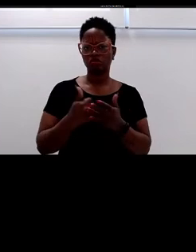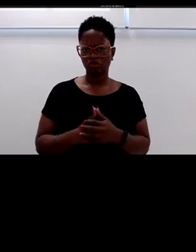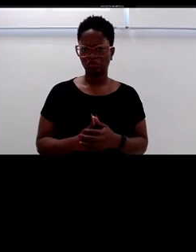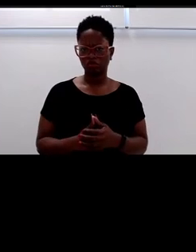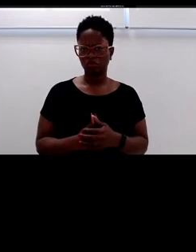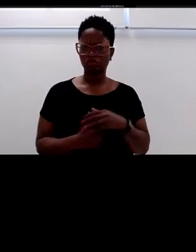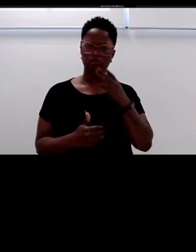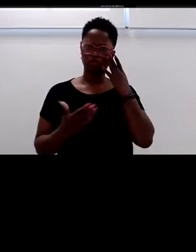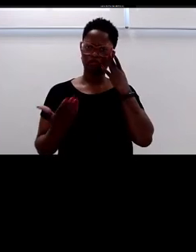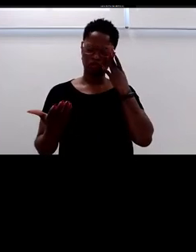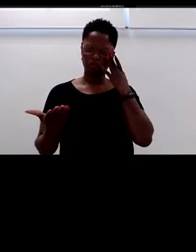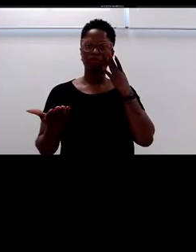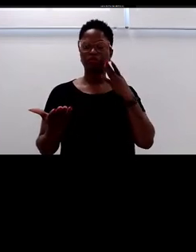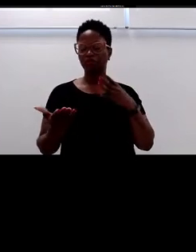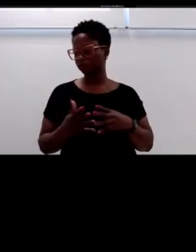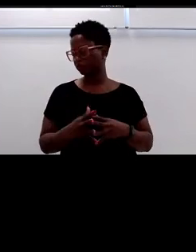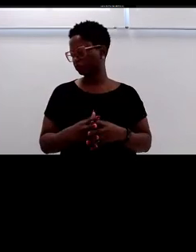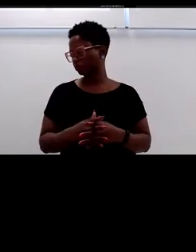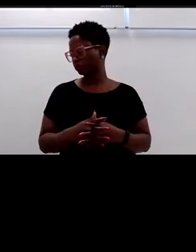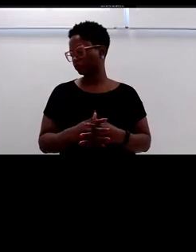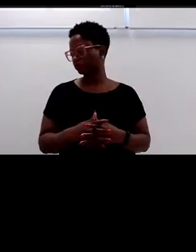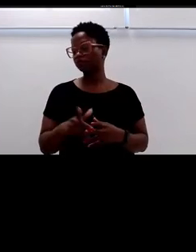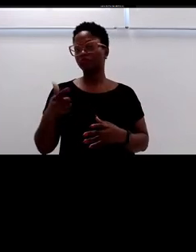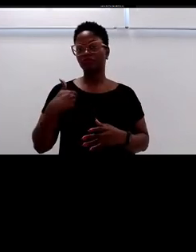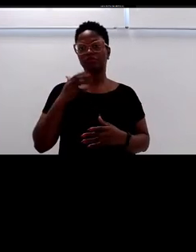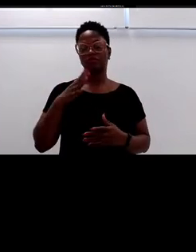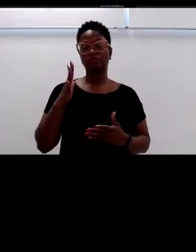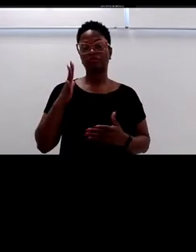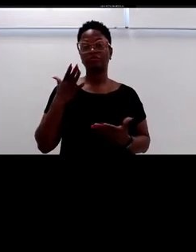Então, eu sou destro.